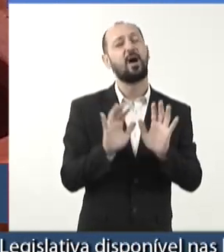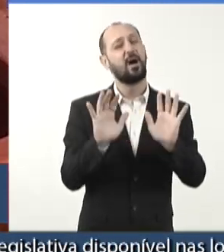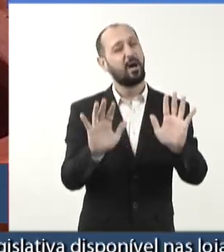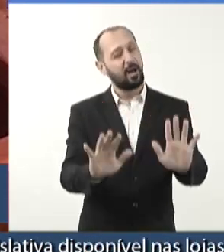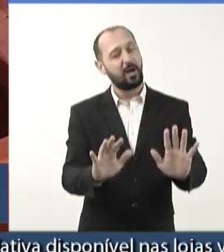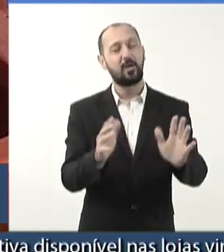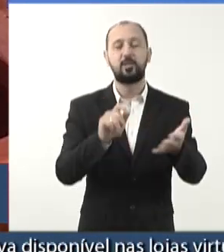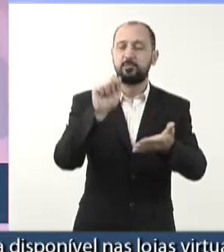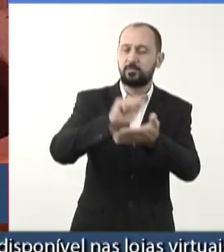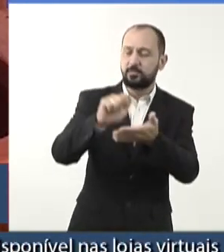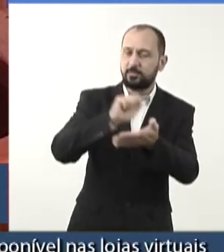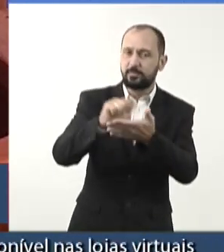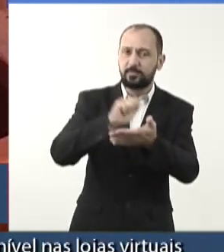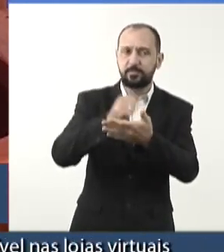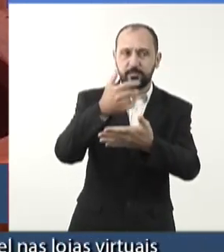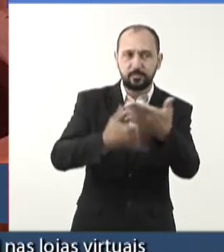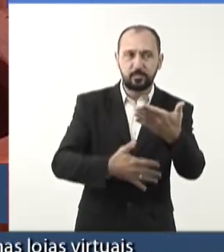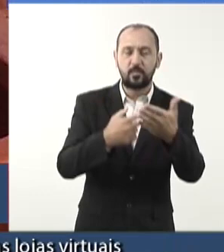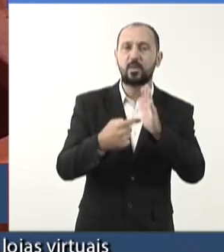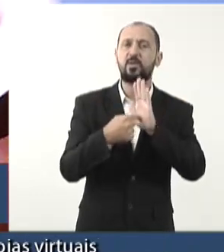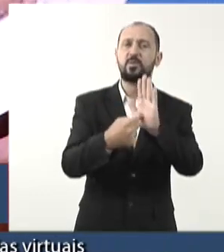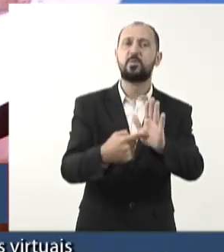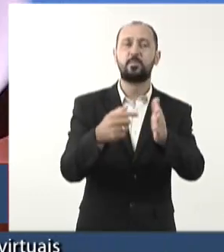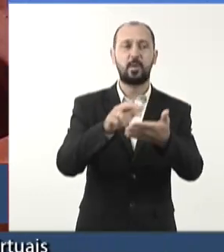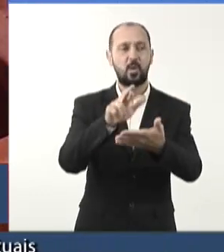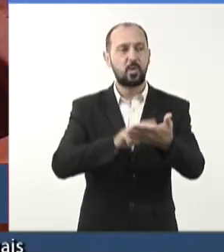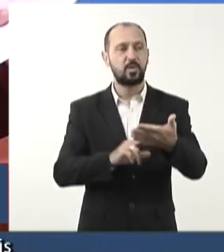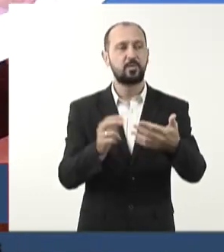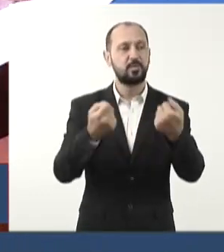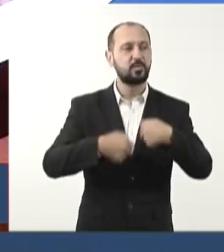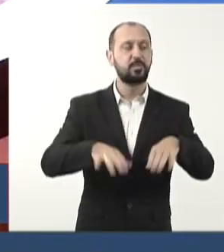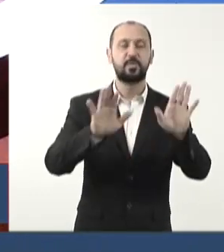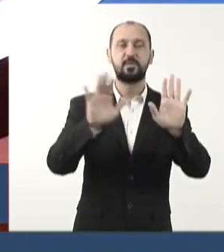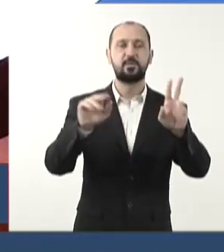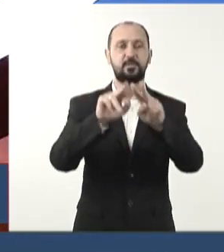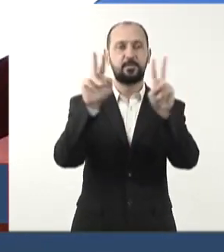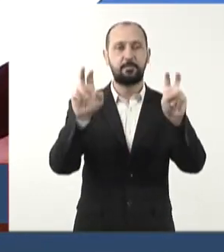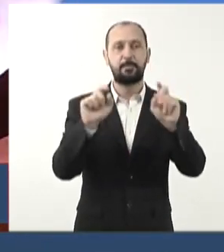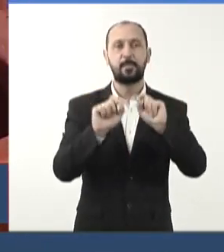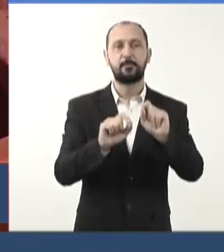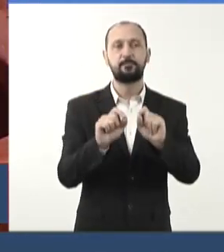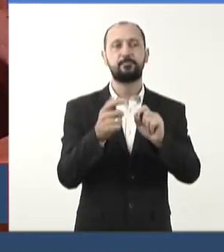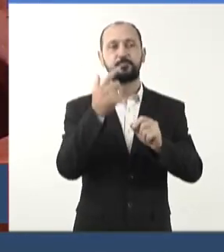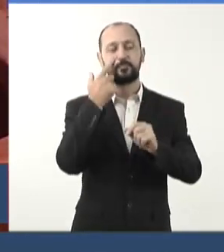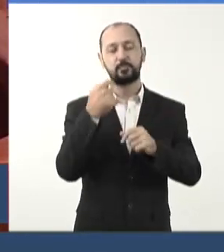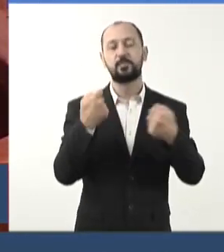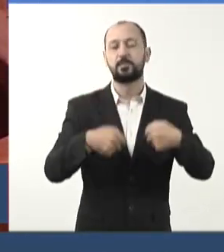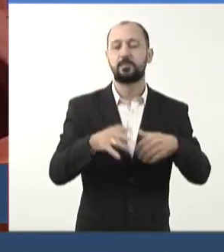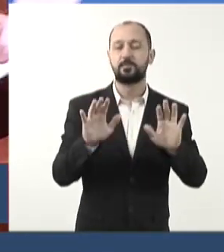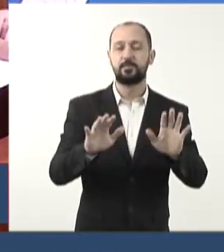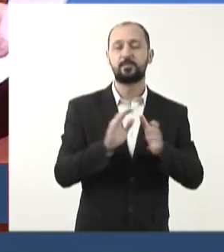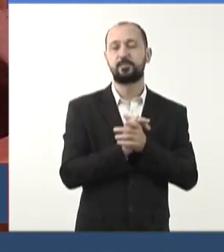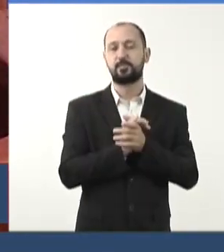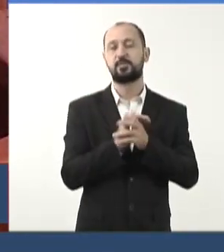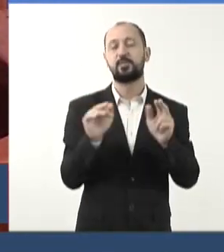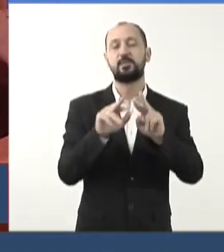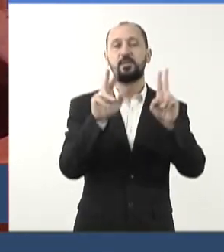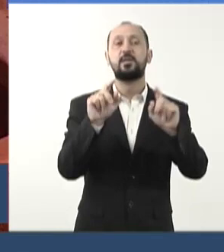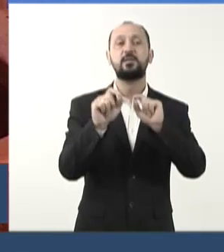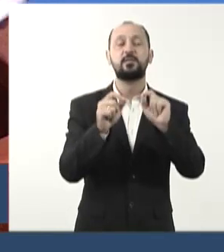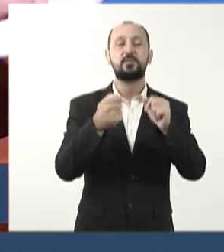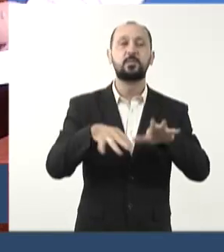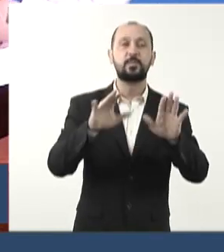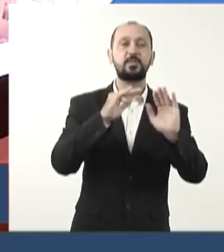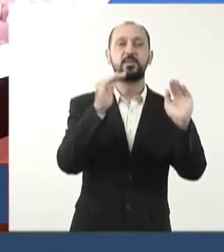saber escrever, é isso que se coloca. Então, a redação não precisa seguir o tema. Precisa, claro, tem que seguir o tema, mas não